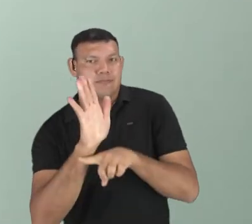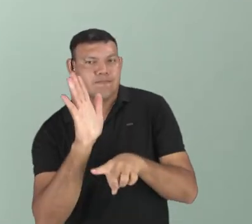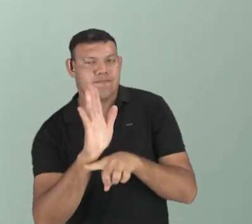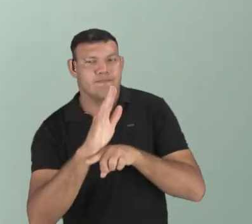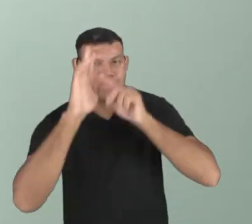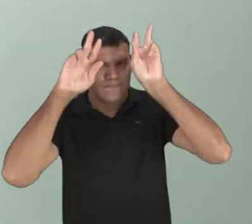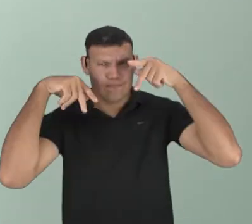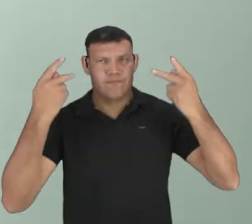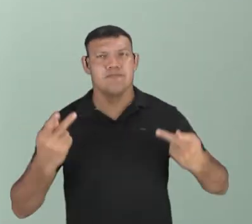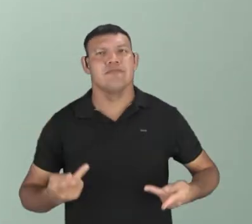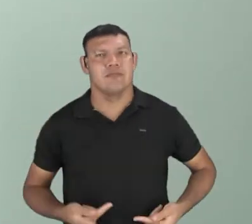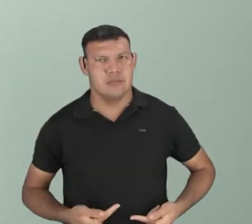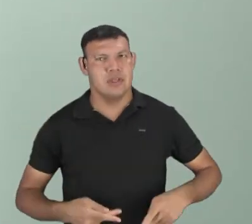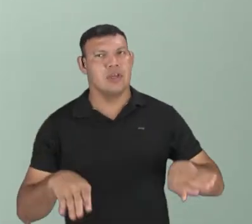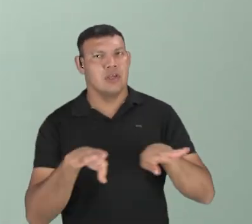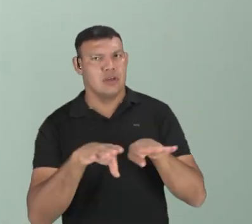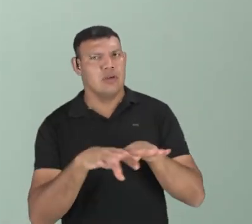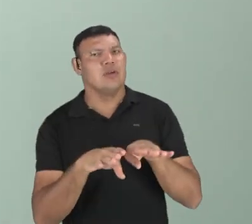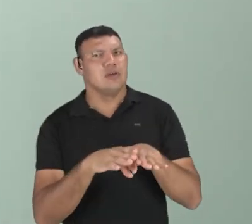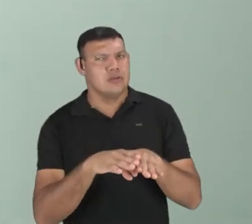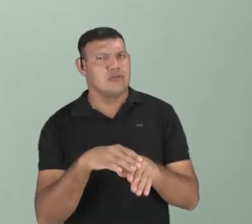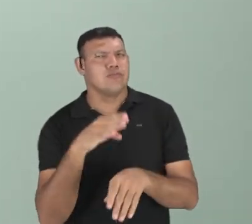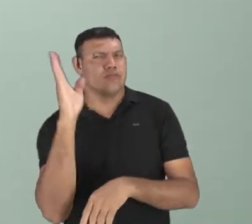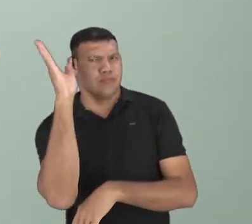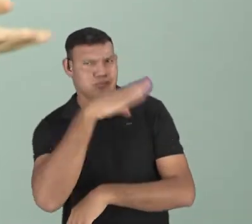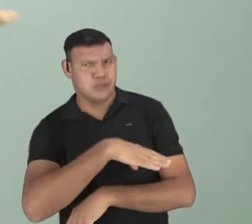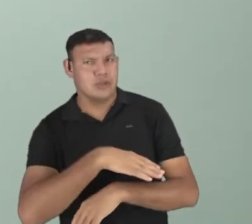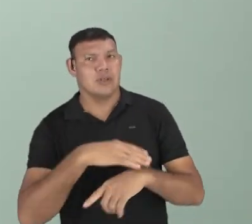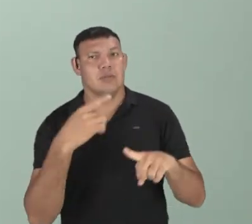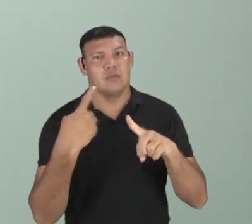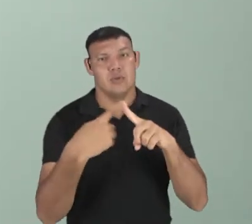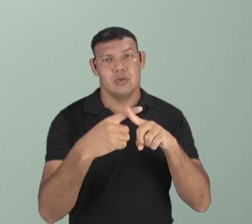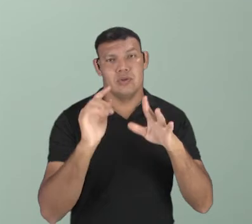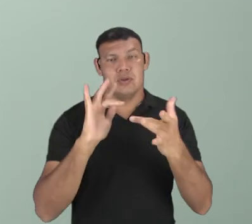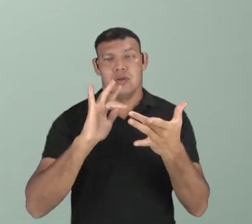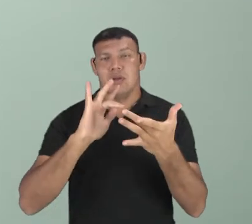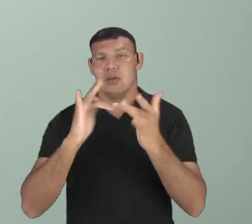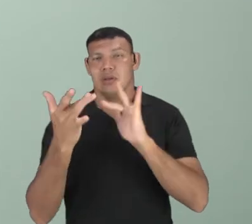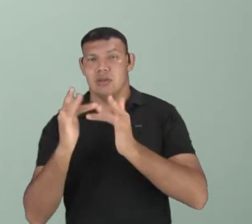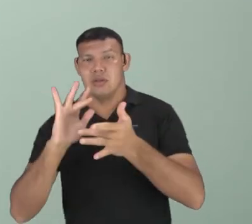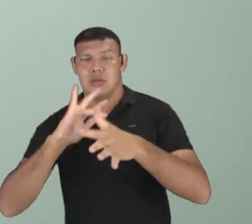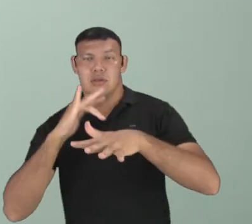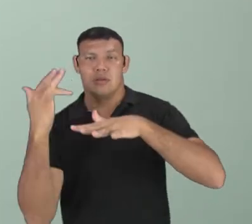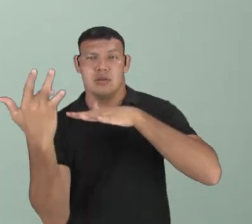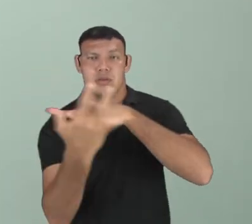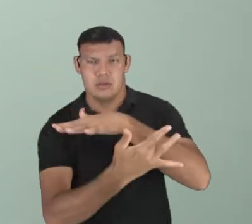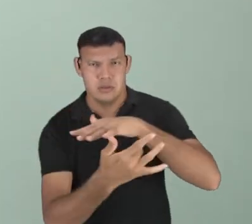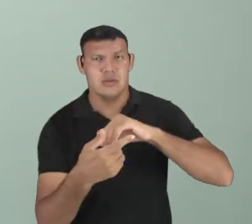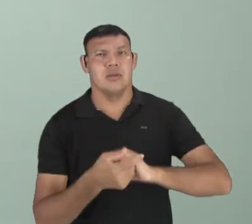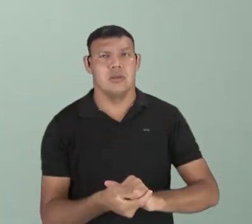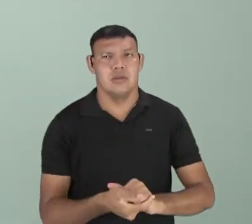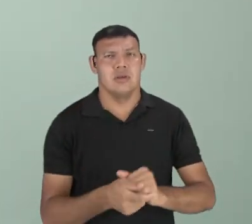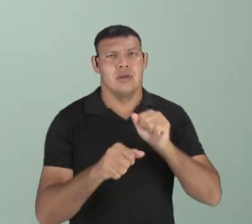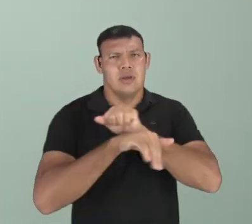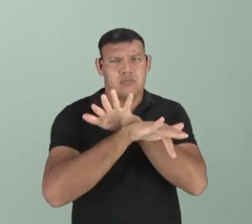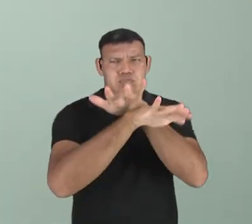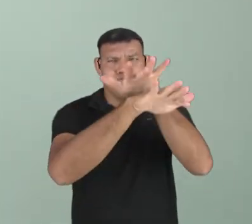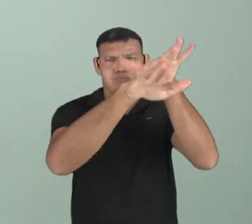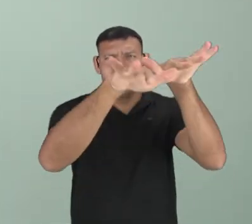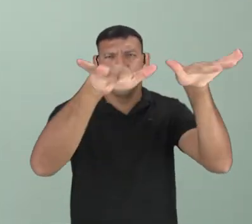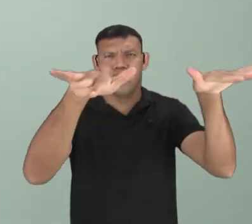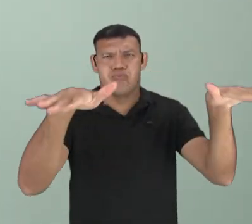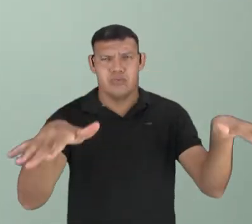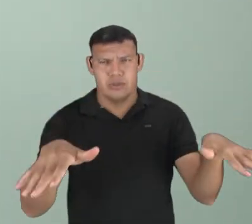humanidade, ela tem também o seu lado negativo. Então, as redes sociais, o universo onde a gente vive hoje, há grandes disseminações